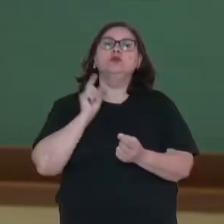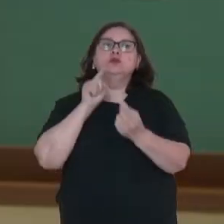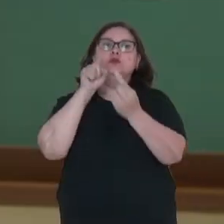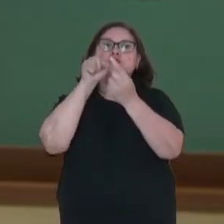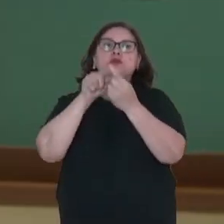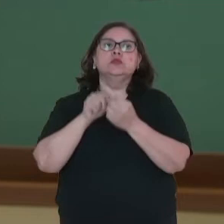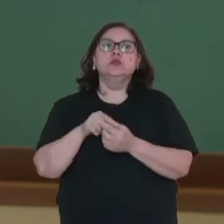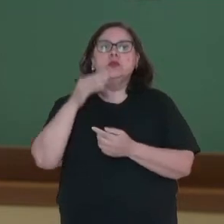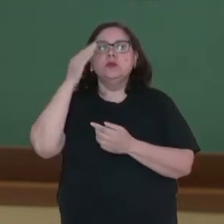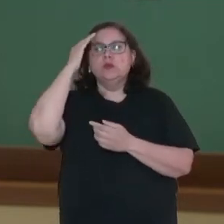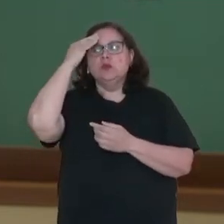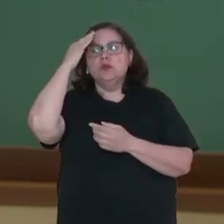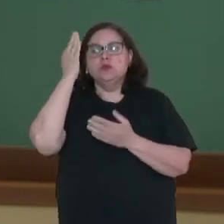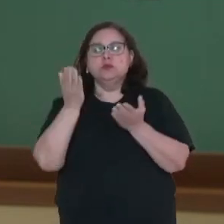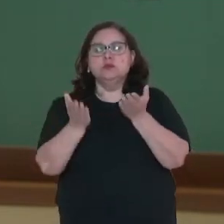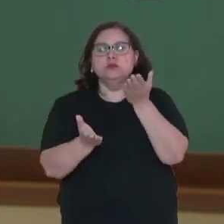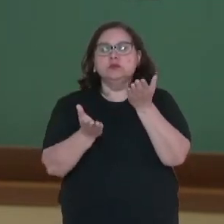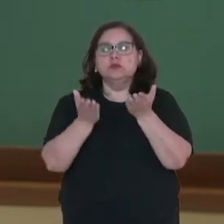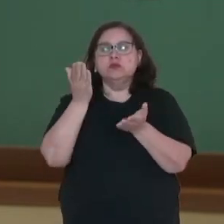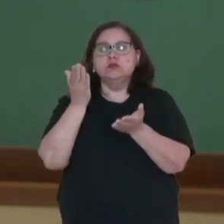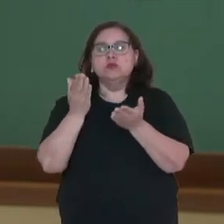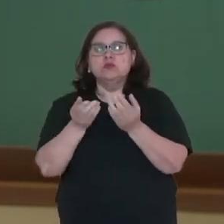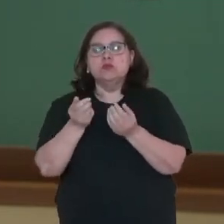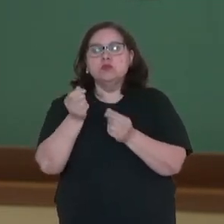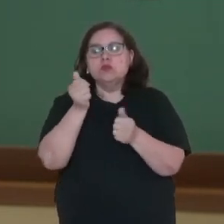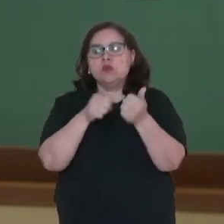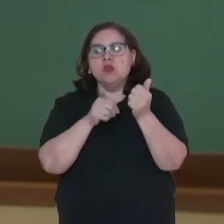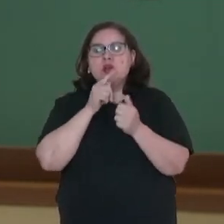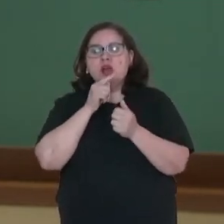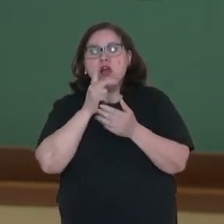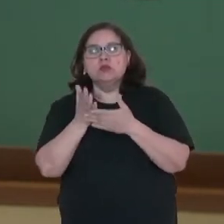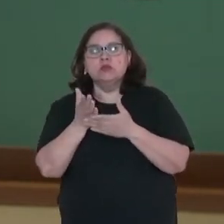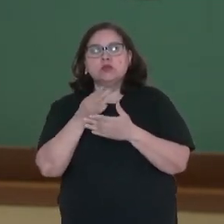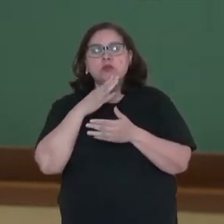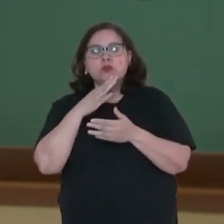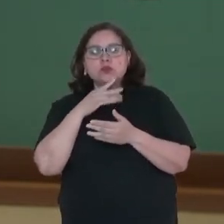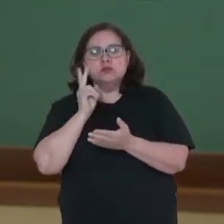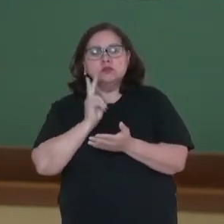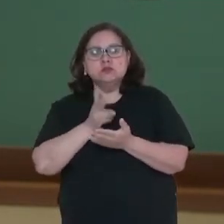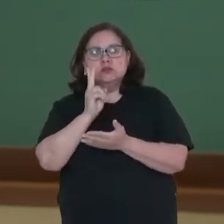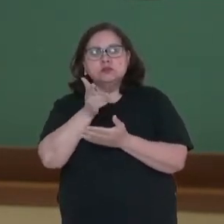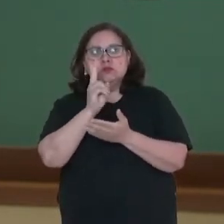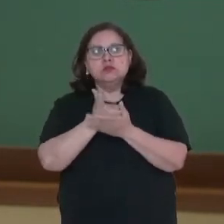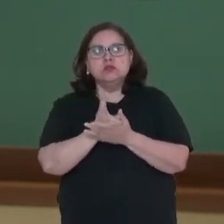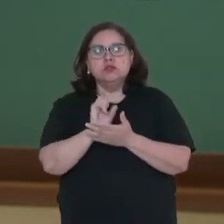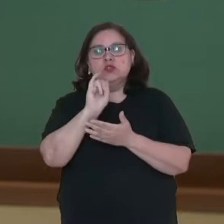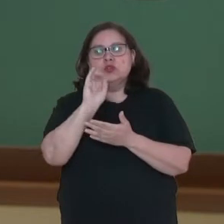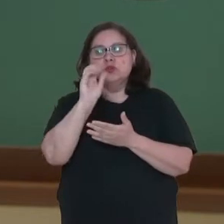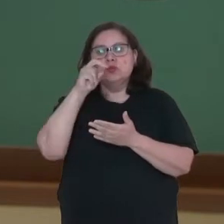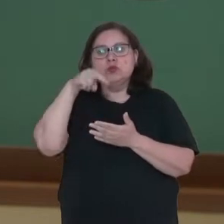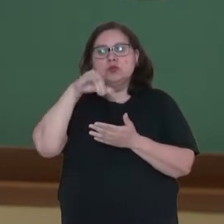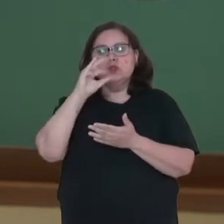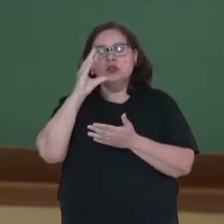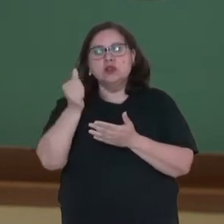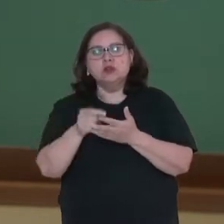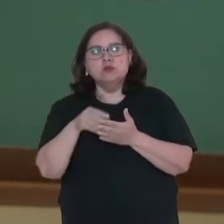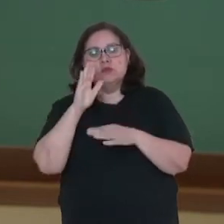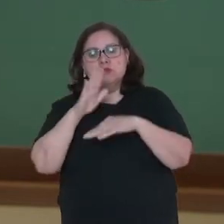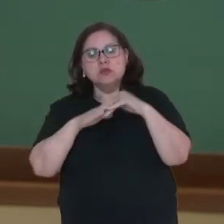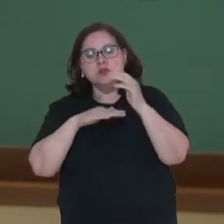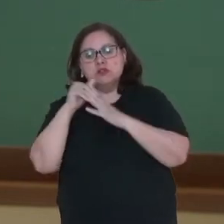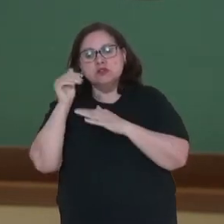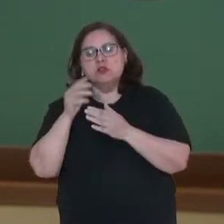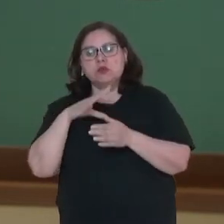objetivos. Compreender o equilíbrio iônico em meio aquoso, conhecer a constante iônica, a constante de solubilidade, praticar